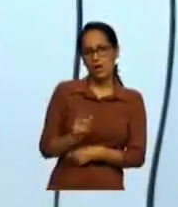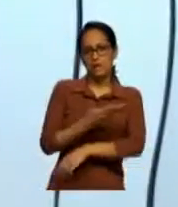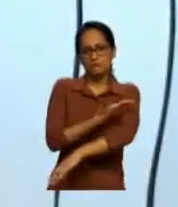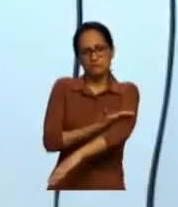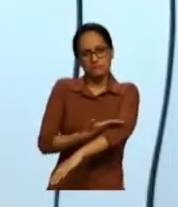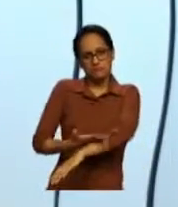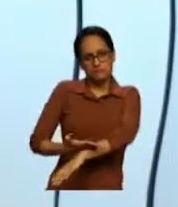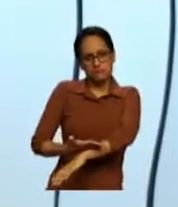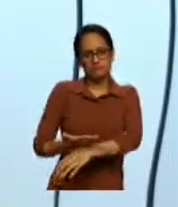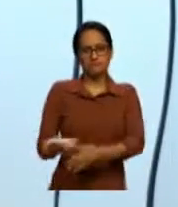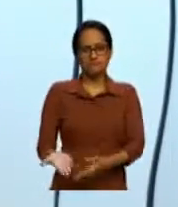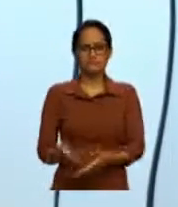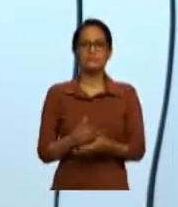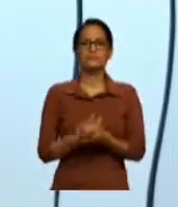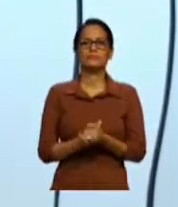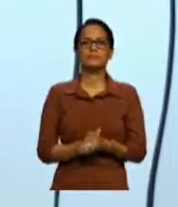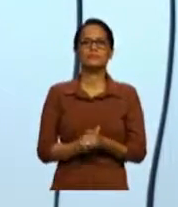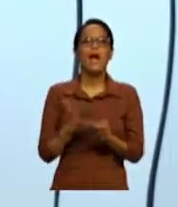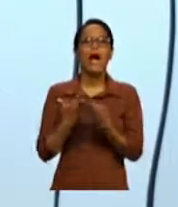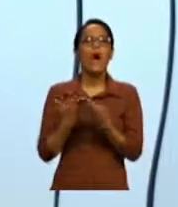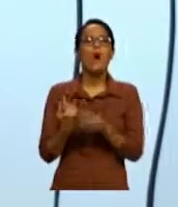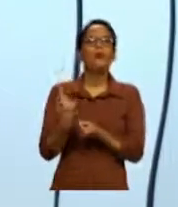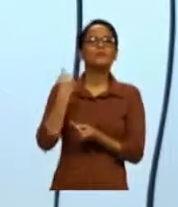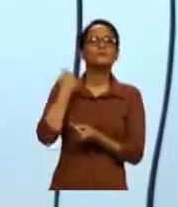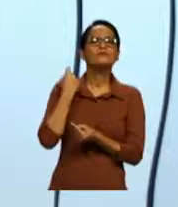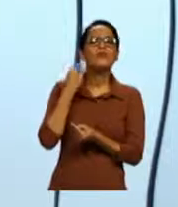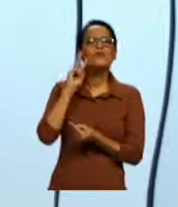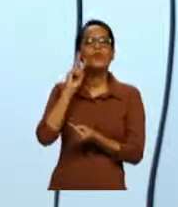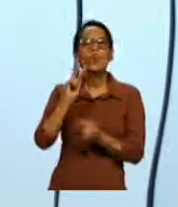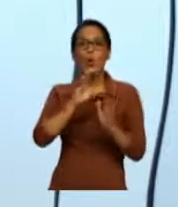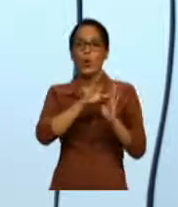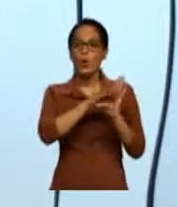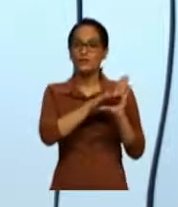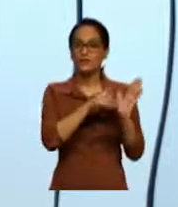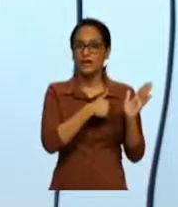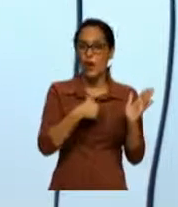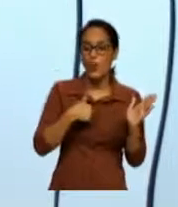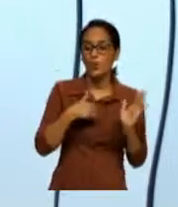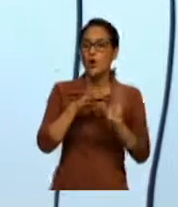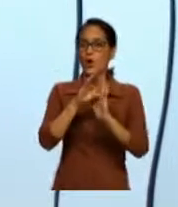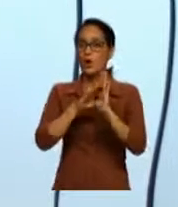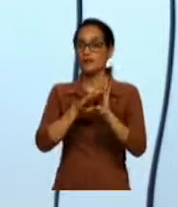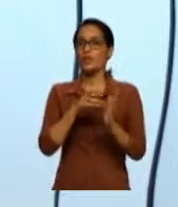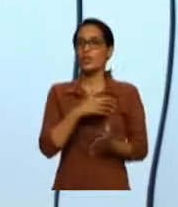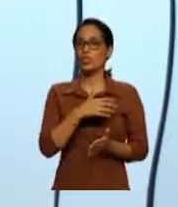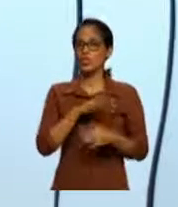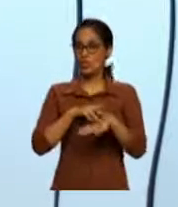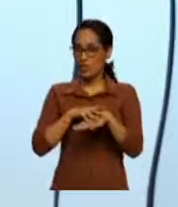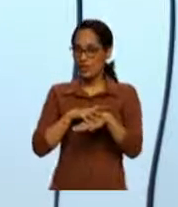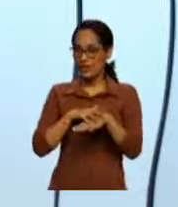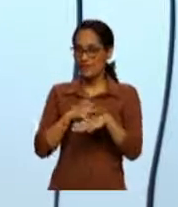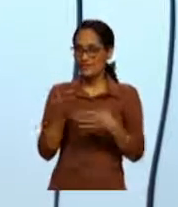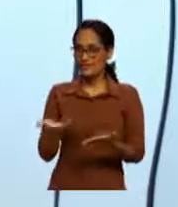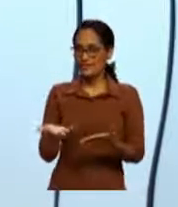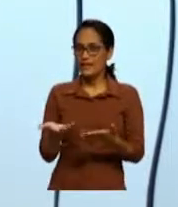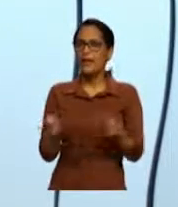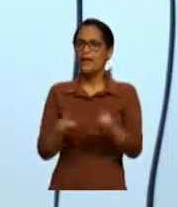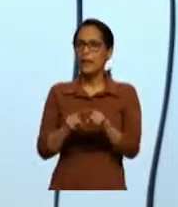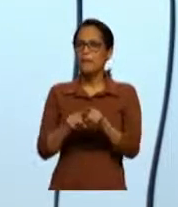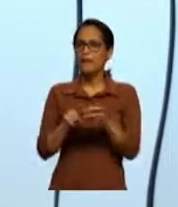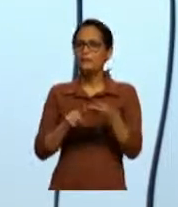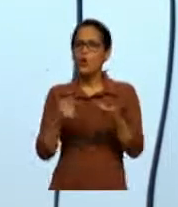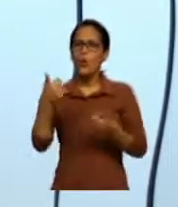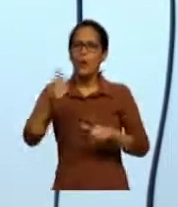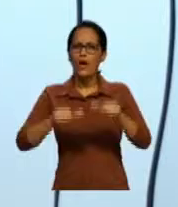Na aula anterior, a gente viu o conceito de saúde, o conceito de doença e falamos um pouco sobre qualidade de vida e os